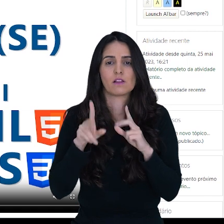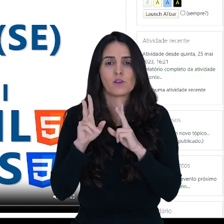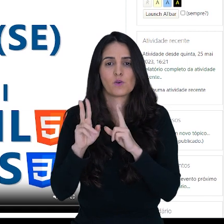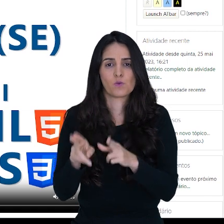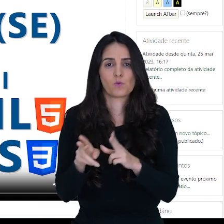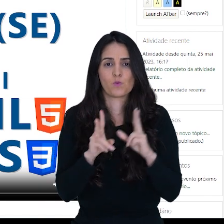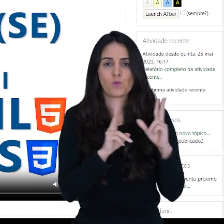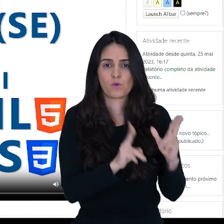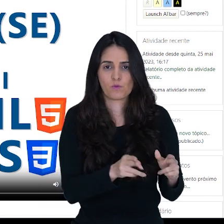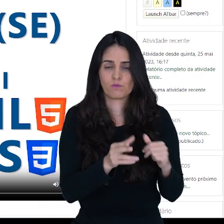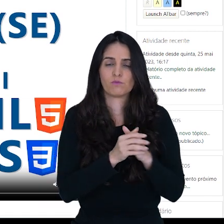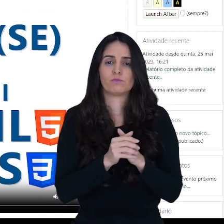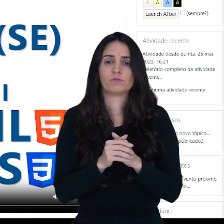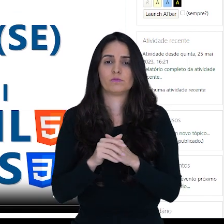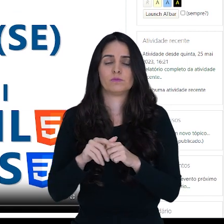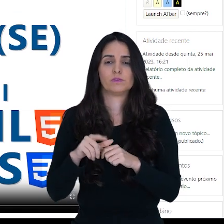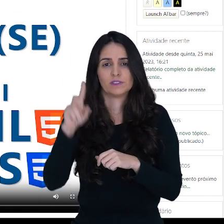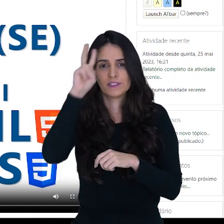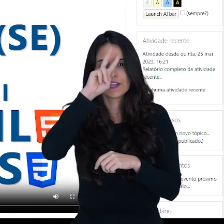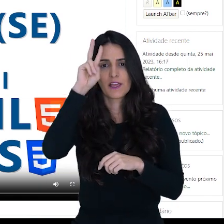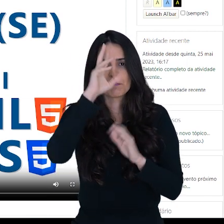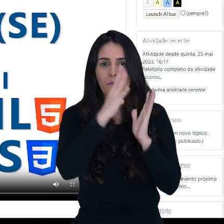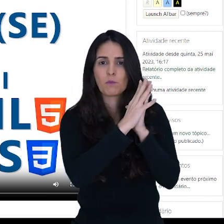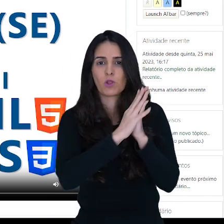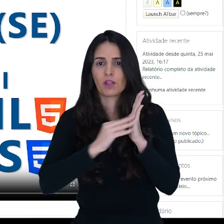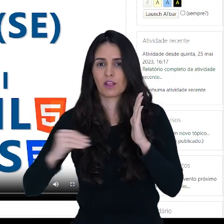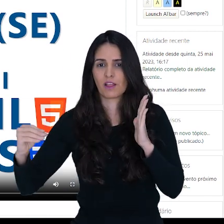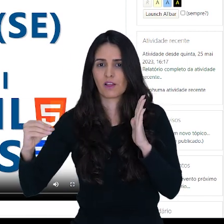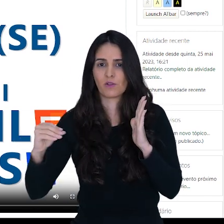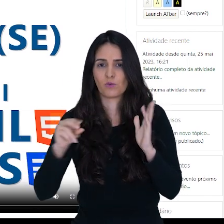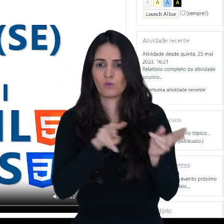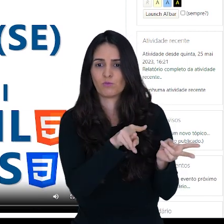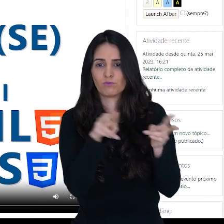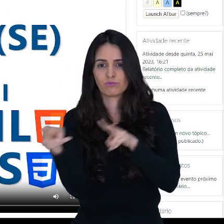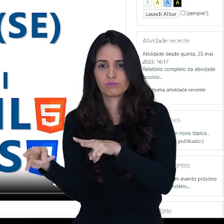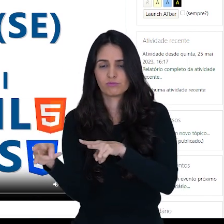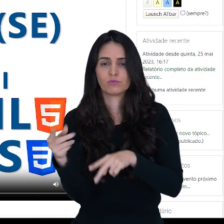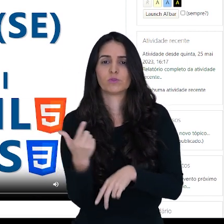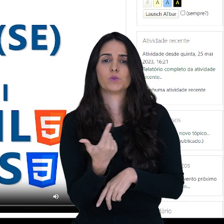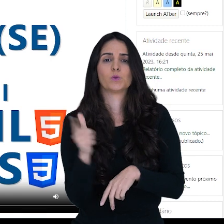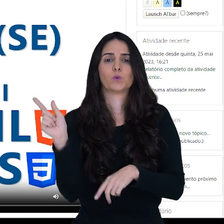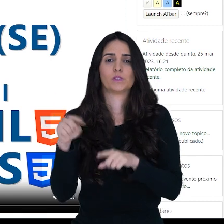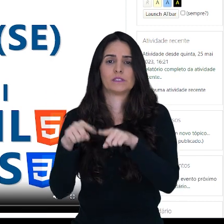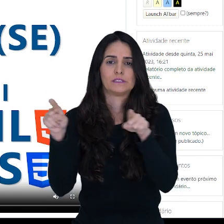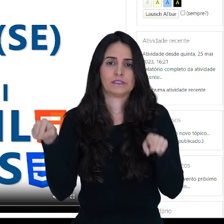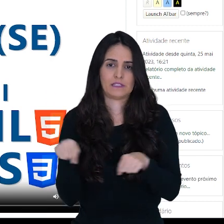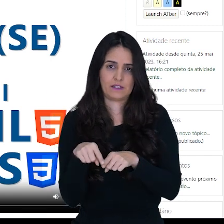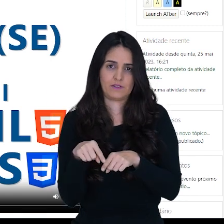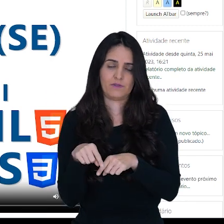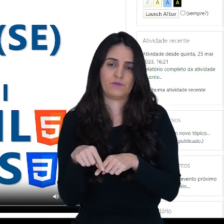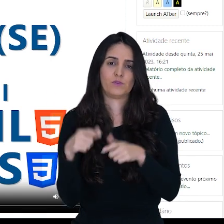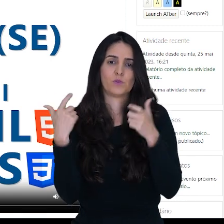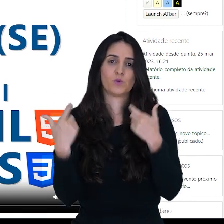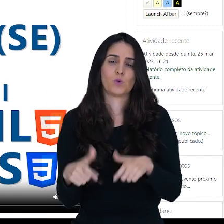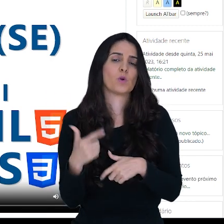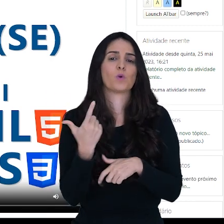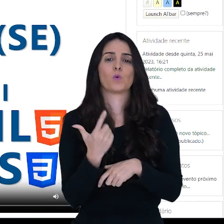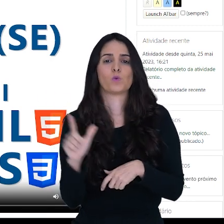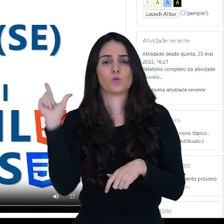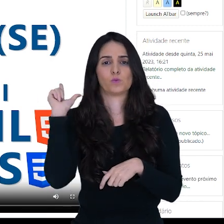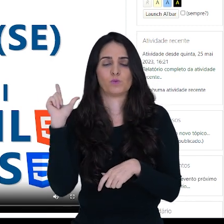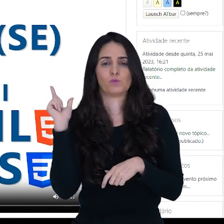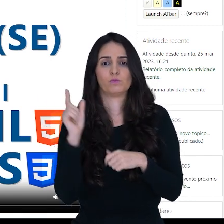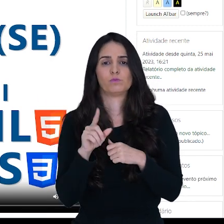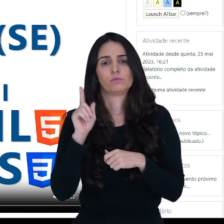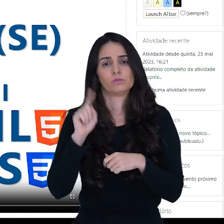você veja que essa sala agora está igual a sala modelo que a gente importou é outra